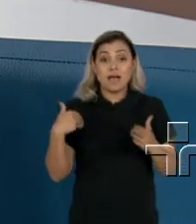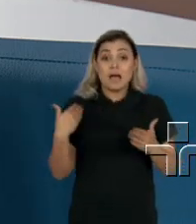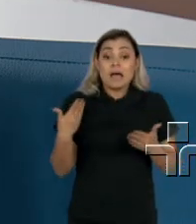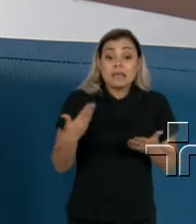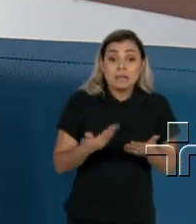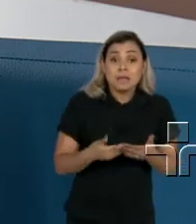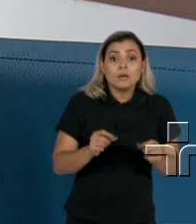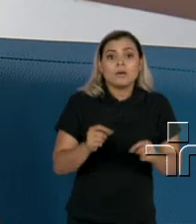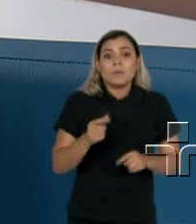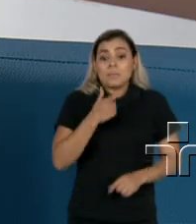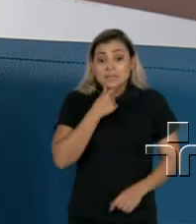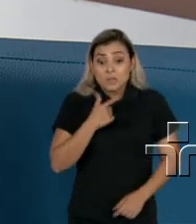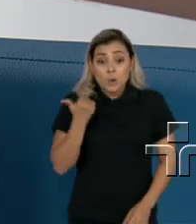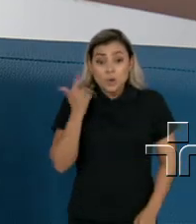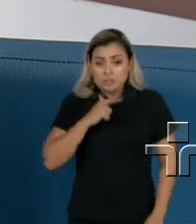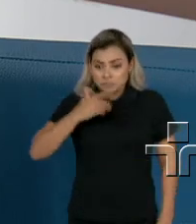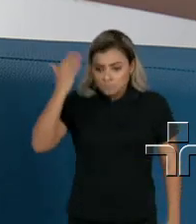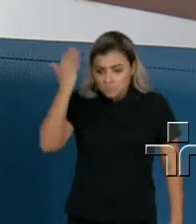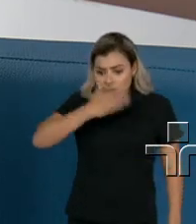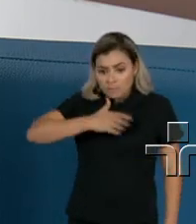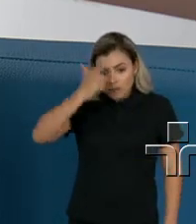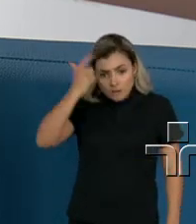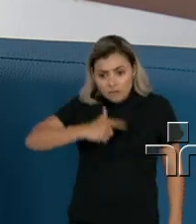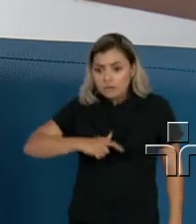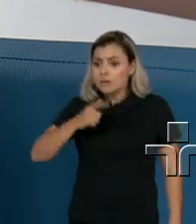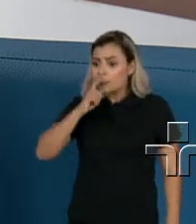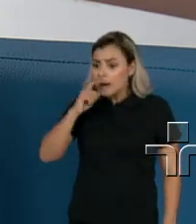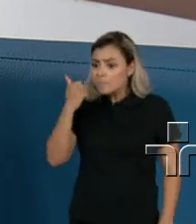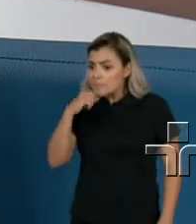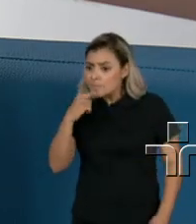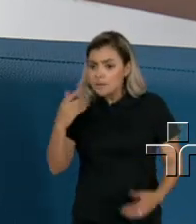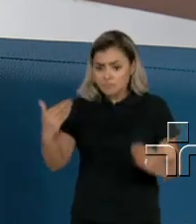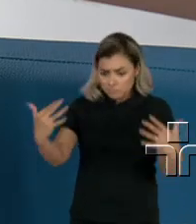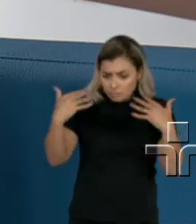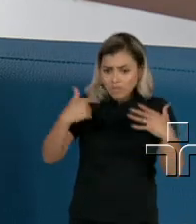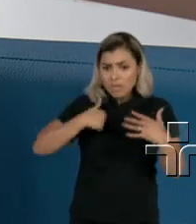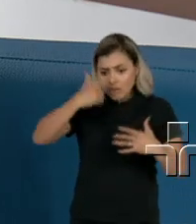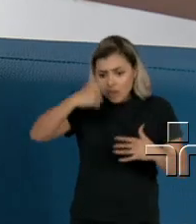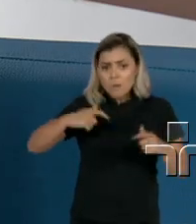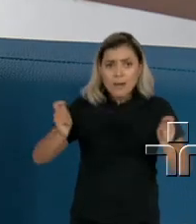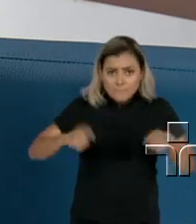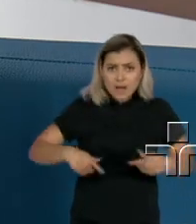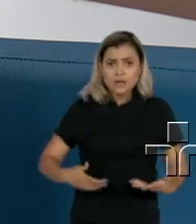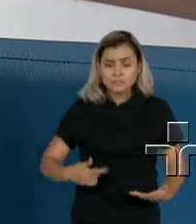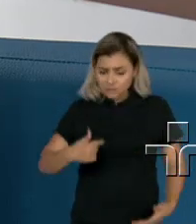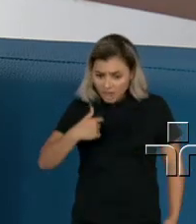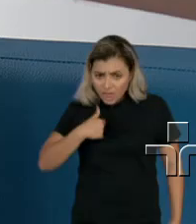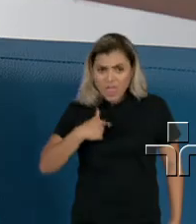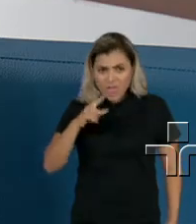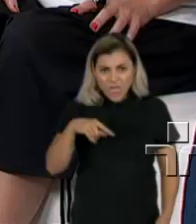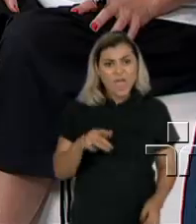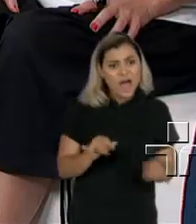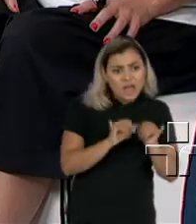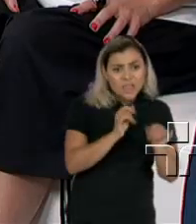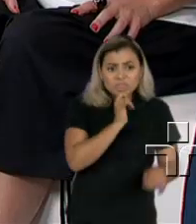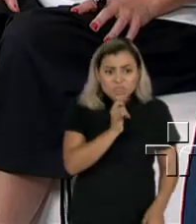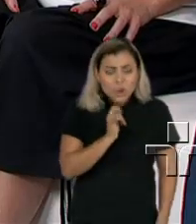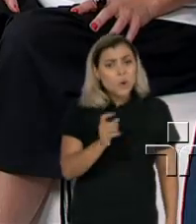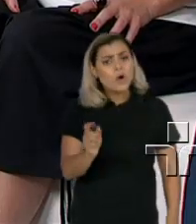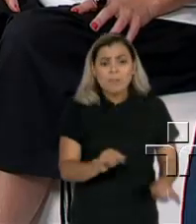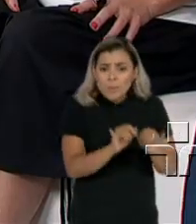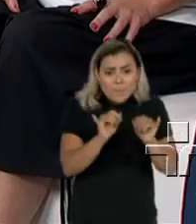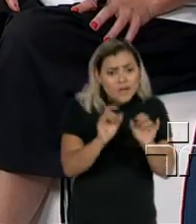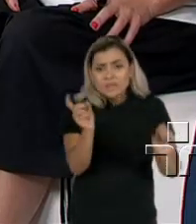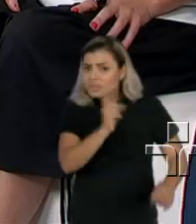eles conseguissem provar para os pais que eles eram capazes que aquilo não era um passatempo que não era uma brincadeira